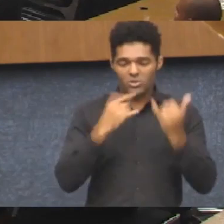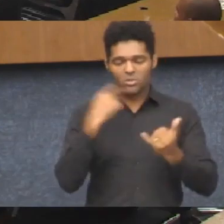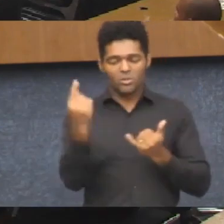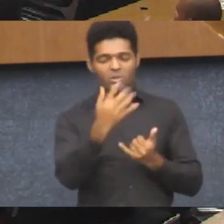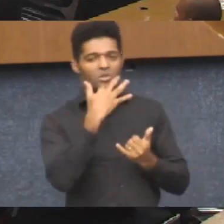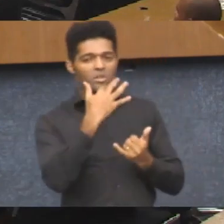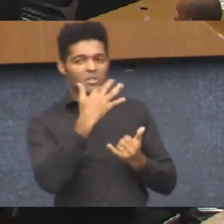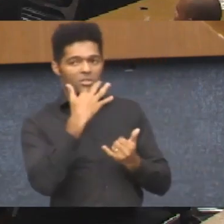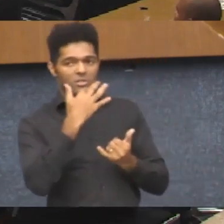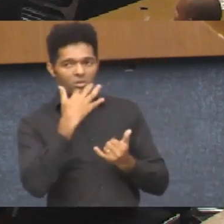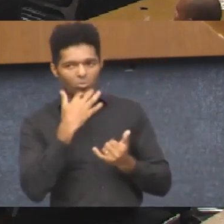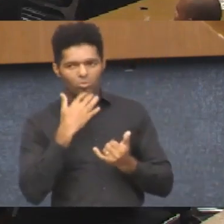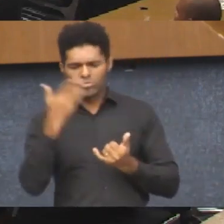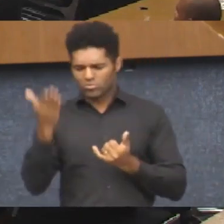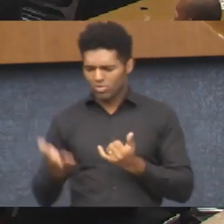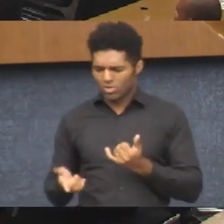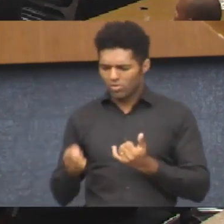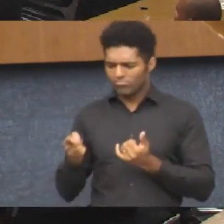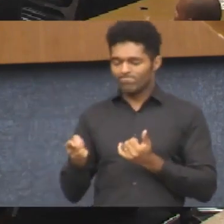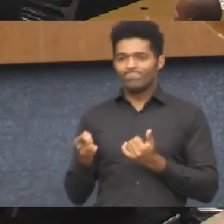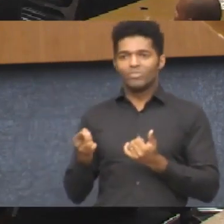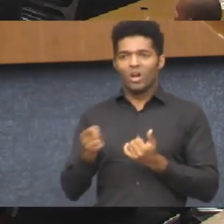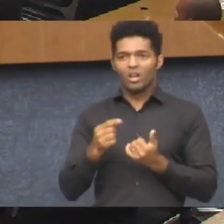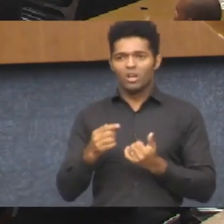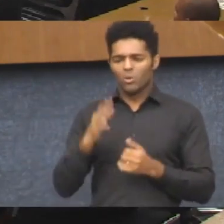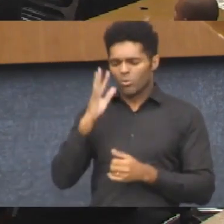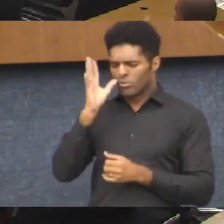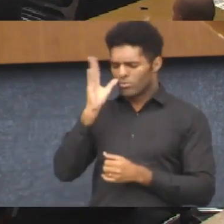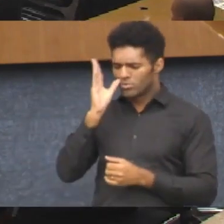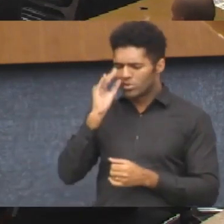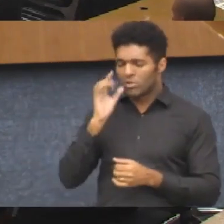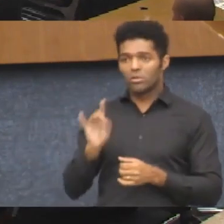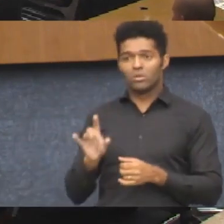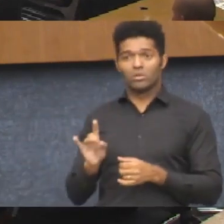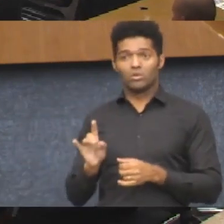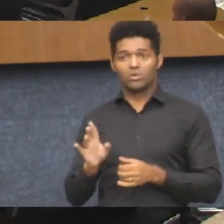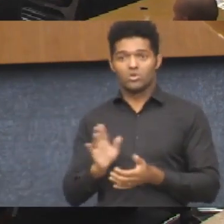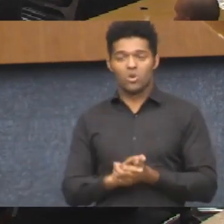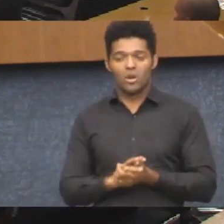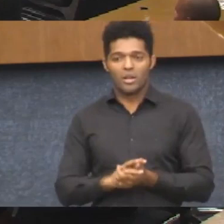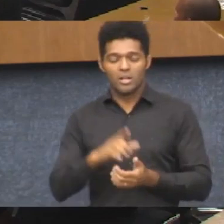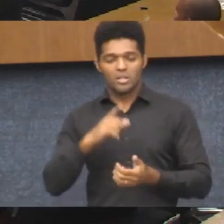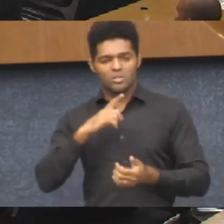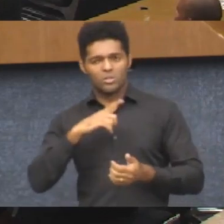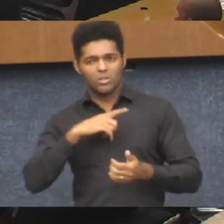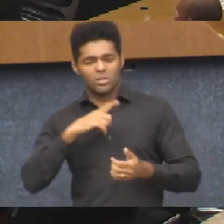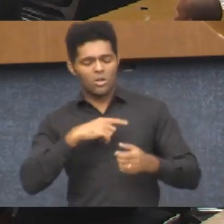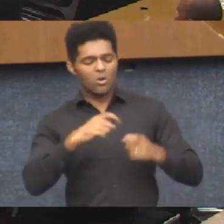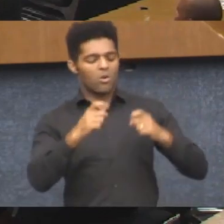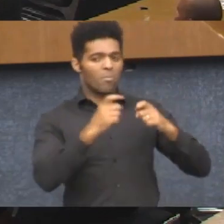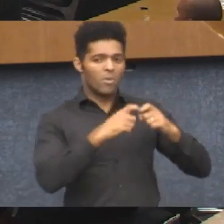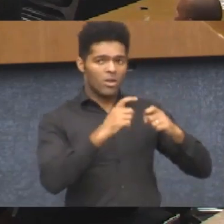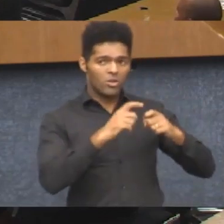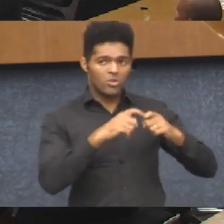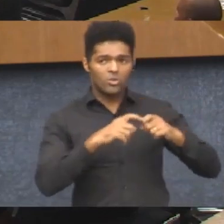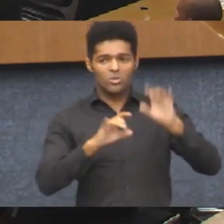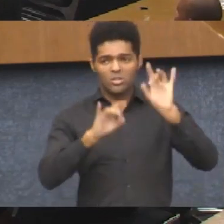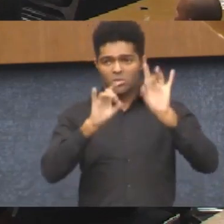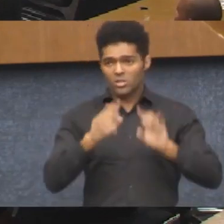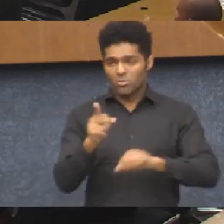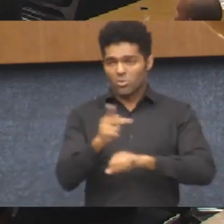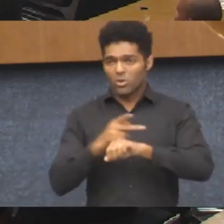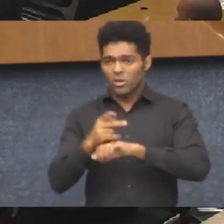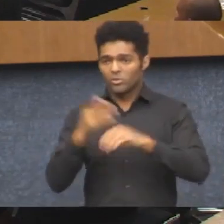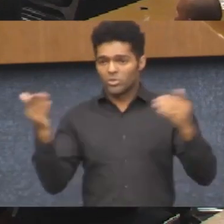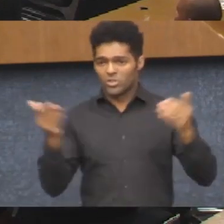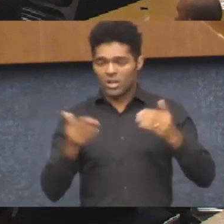só observando. E aí ela... Já tinha ido a alguns especialistas focais, e ela veio com aquela